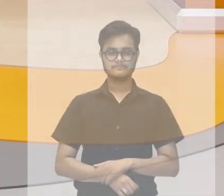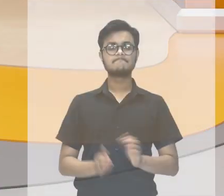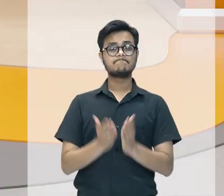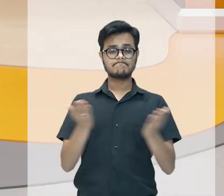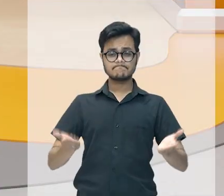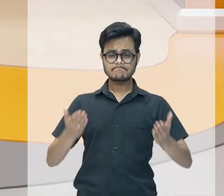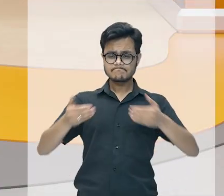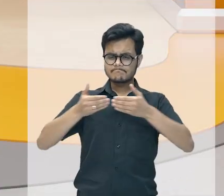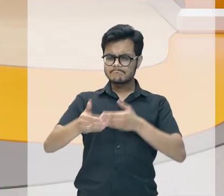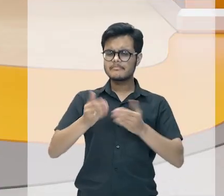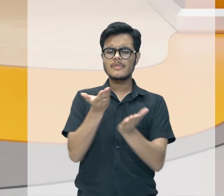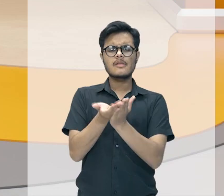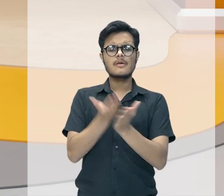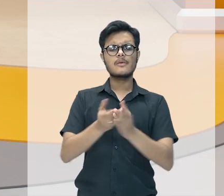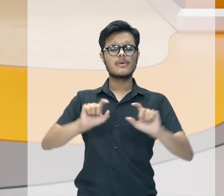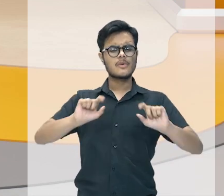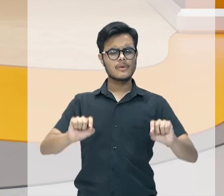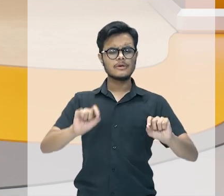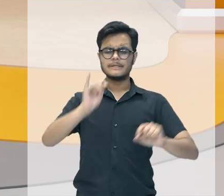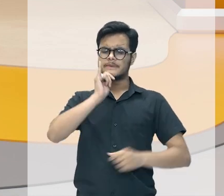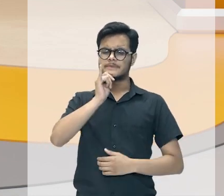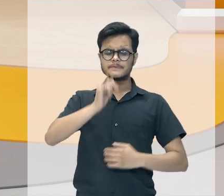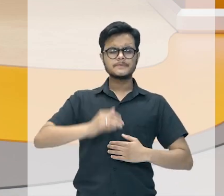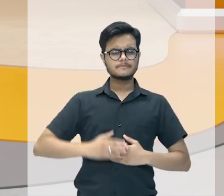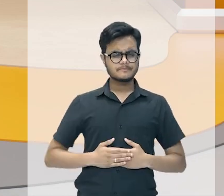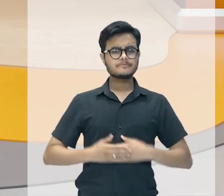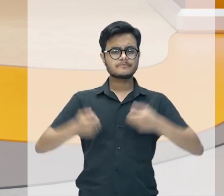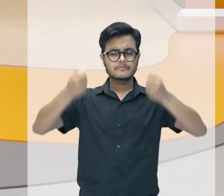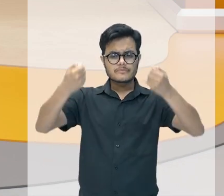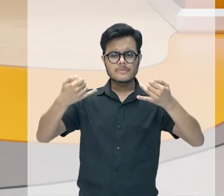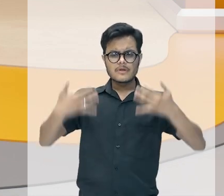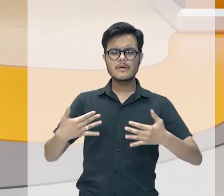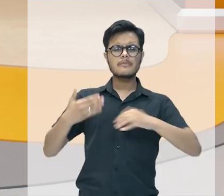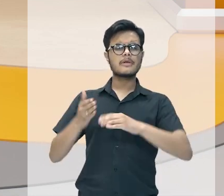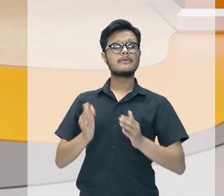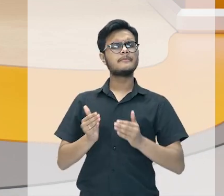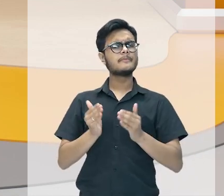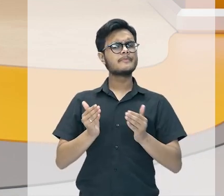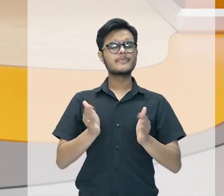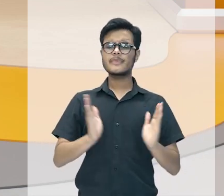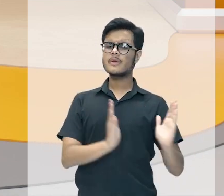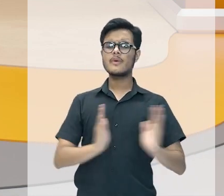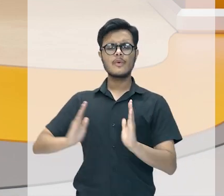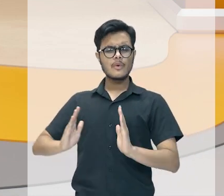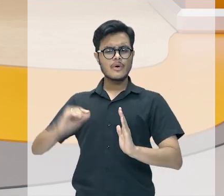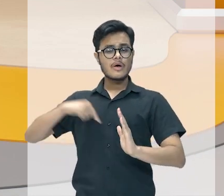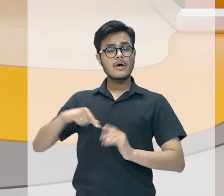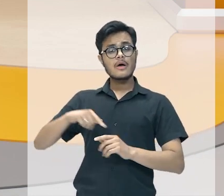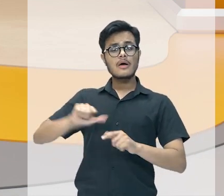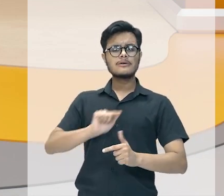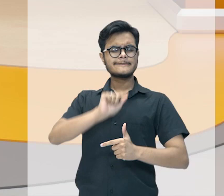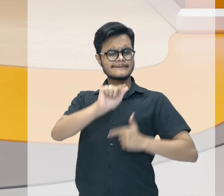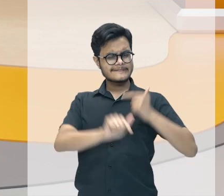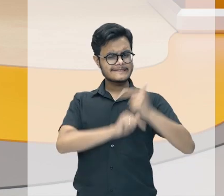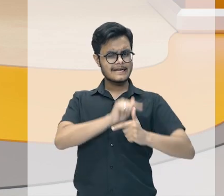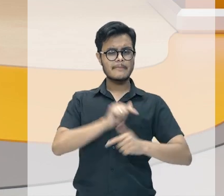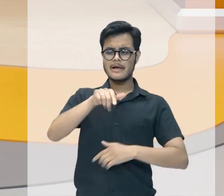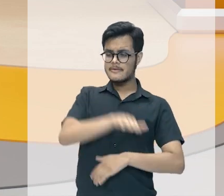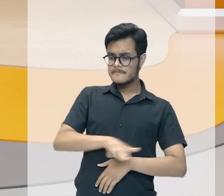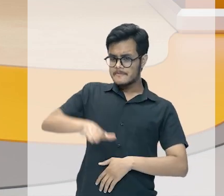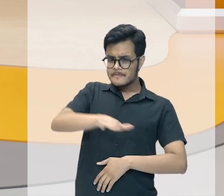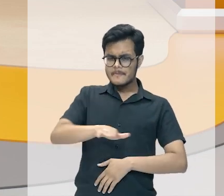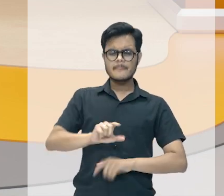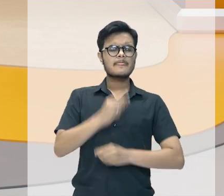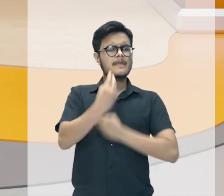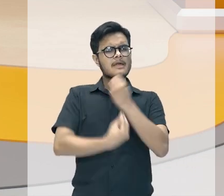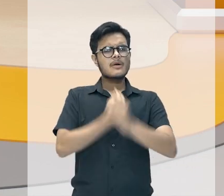Então acompanha comigo, né, um pouco sobre essa trajetória, então, novamente aí do trabalho. Como é que vai